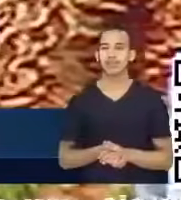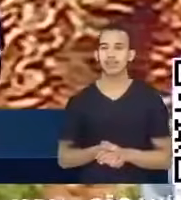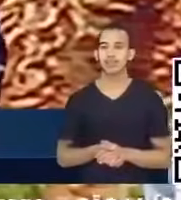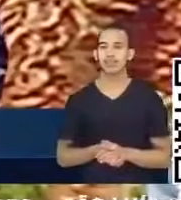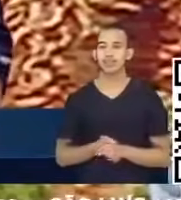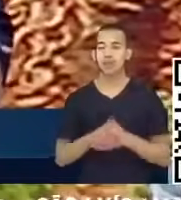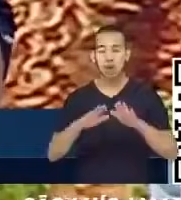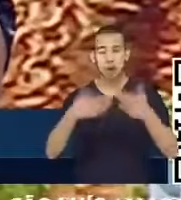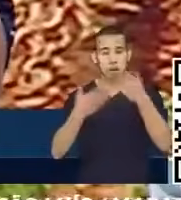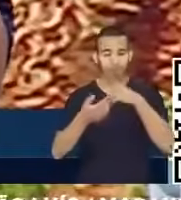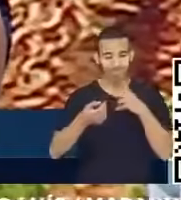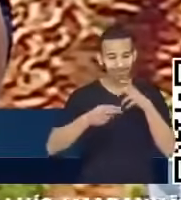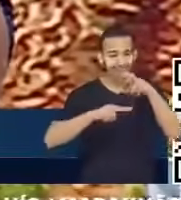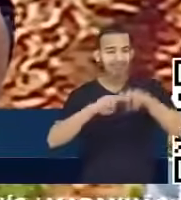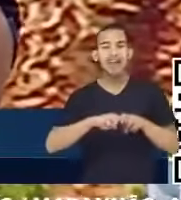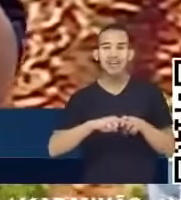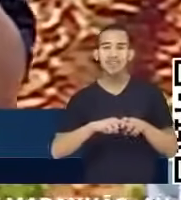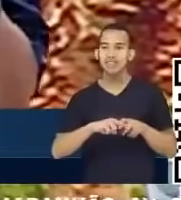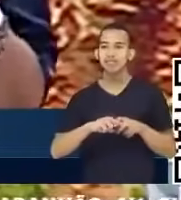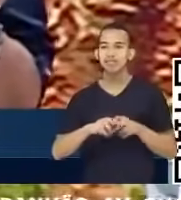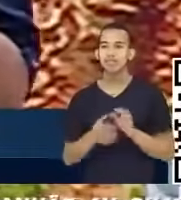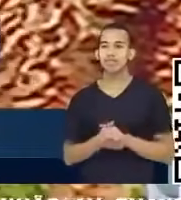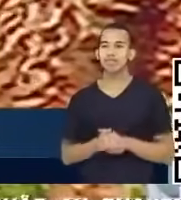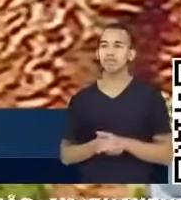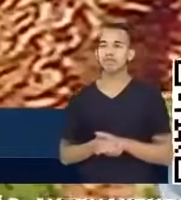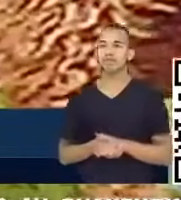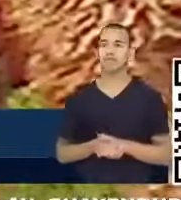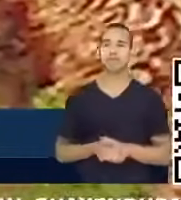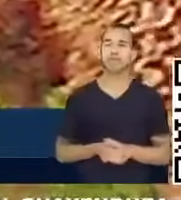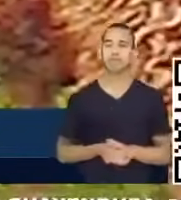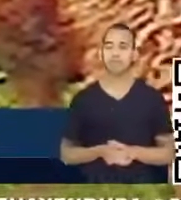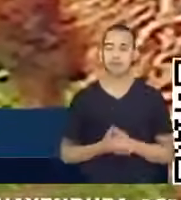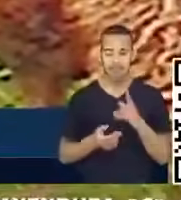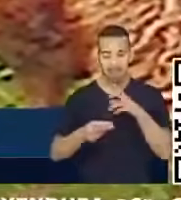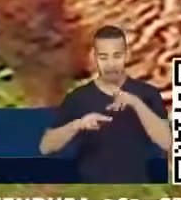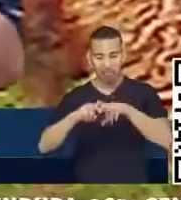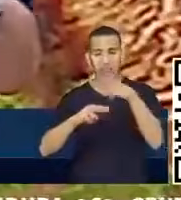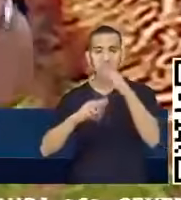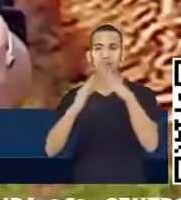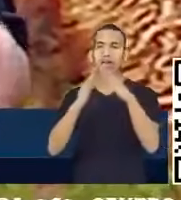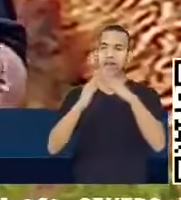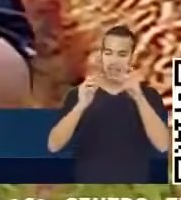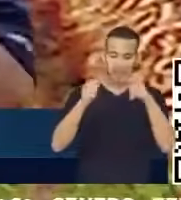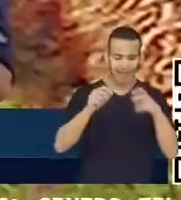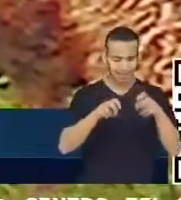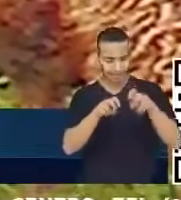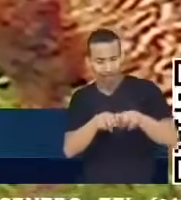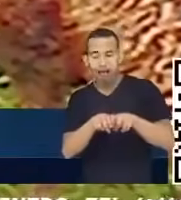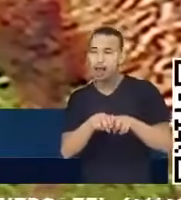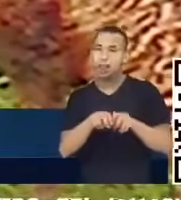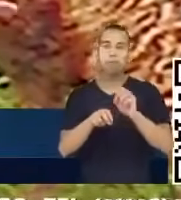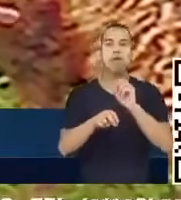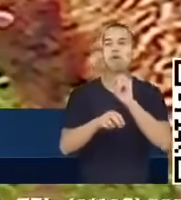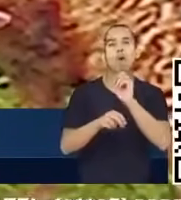e quando você senta em uma cadeira lá na sua casa cabe mais alguém na cadeira ou